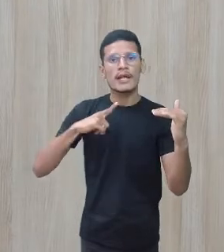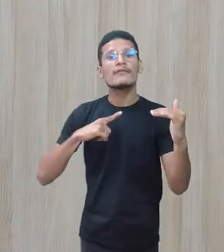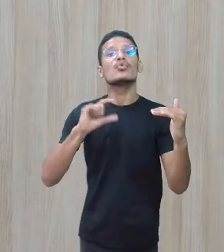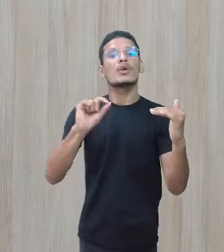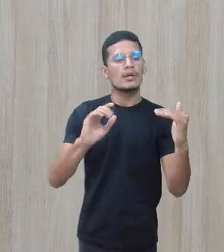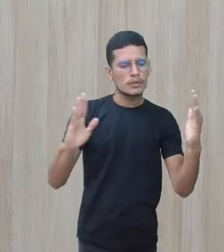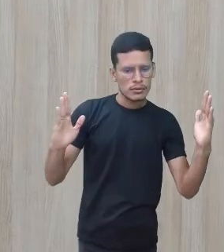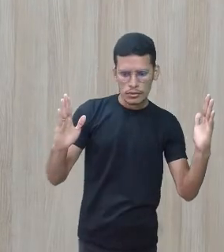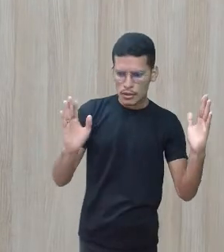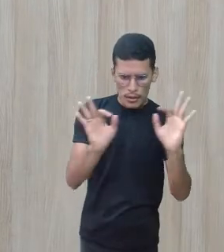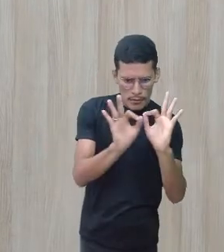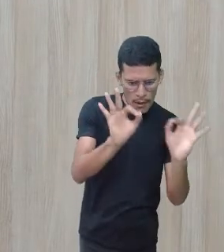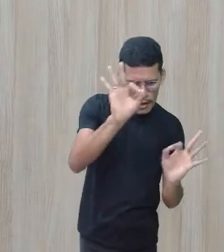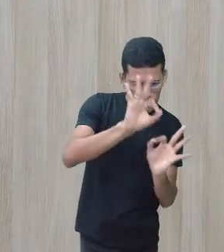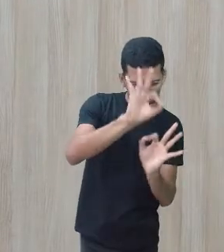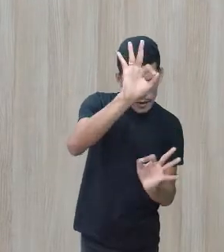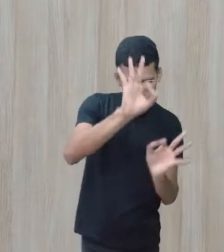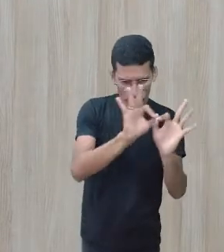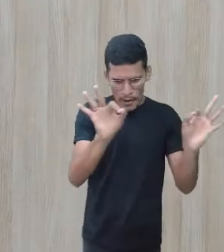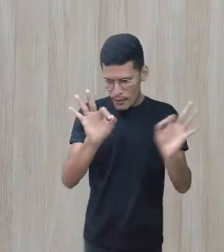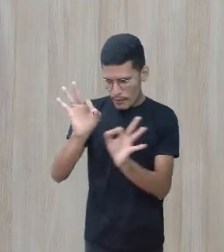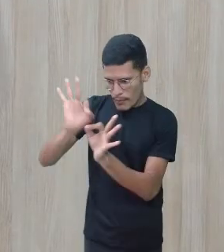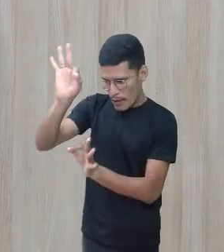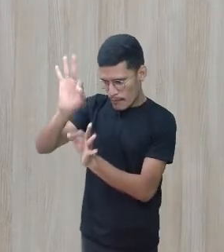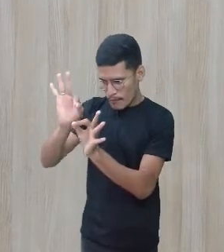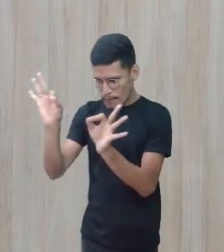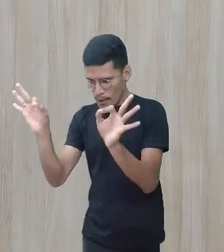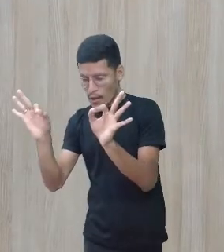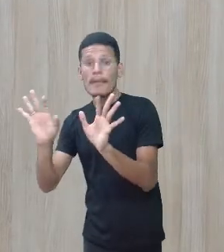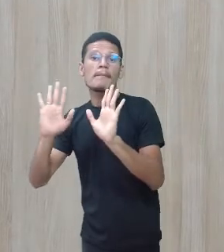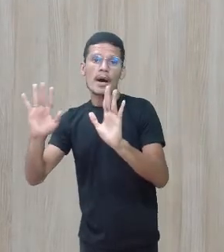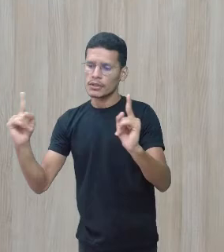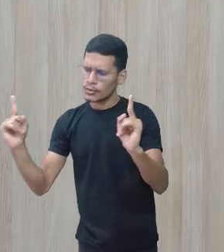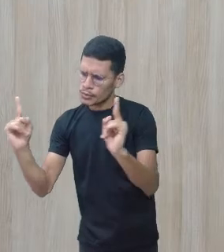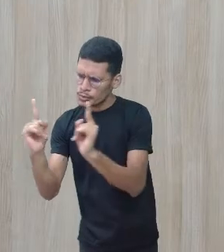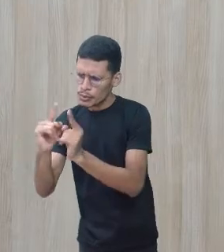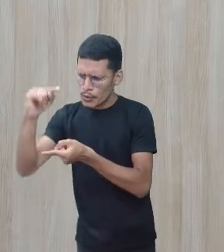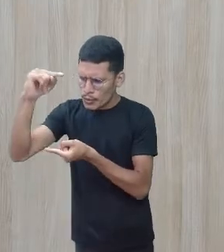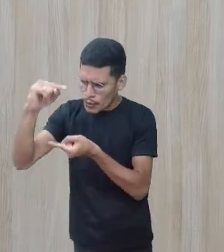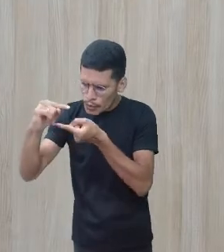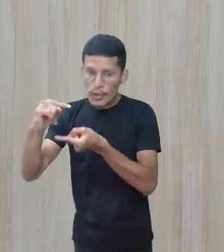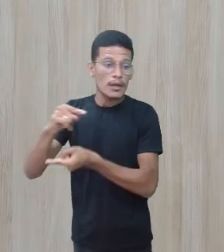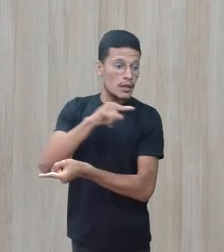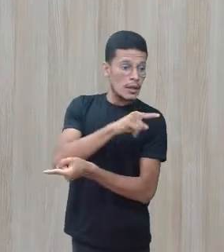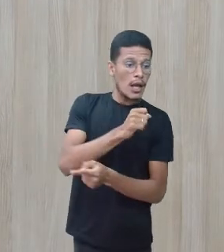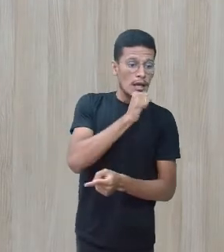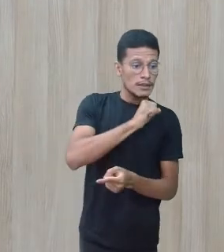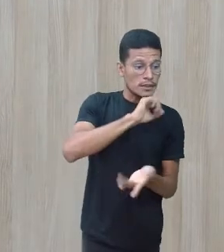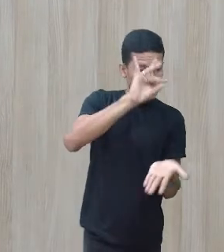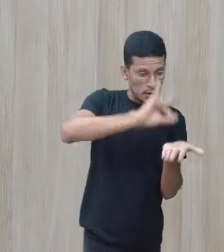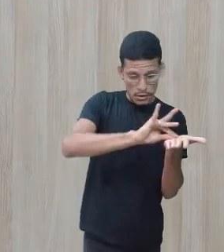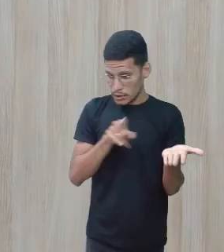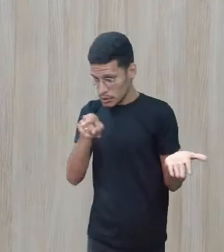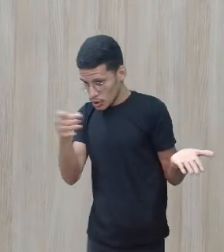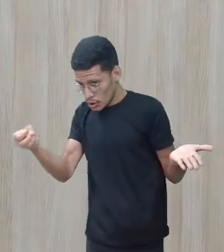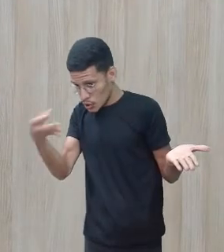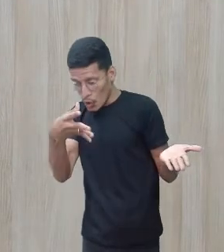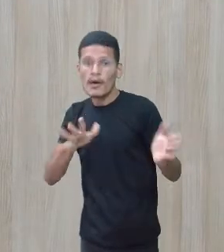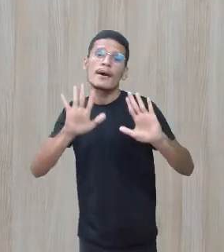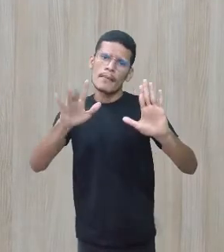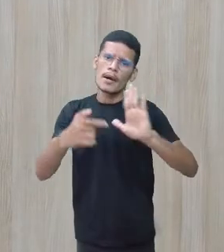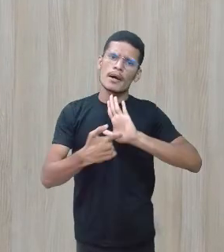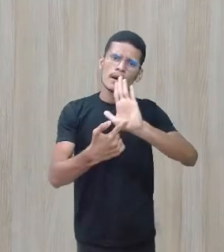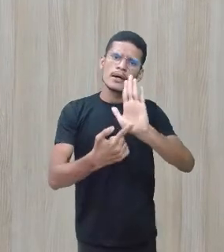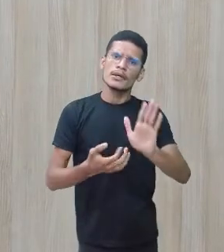de 1/3 da medida inicial para a medida nova, tá? Então, acredito que de acordo com as explicações que a gente veio dando até